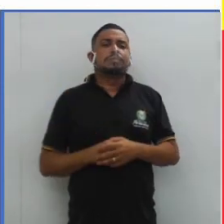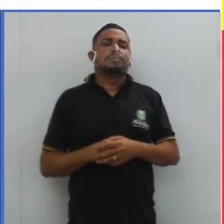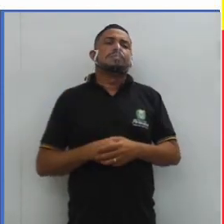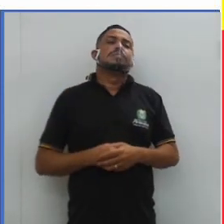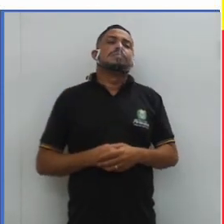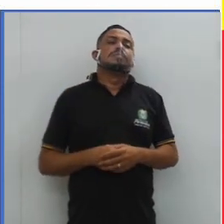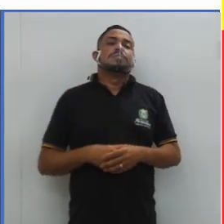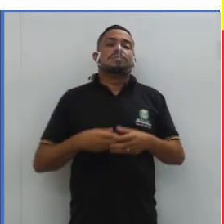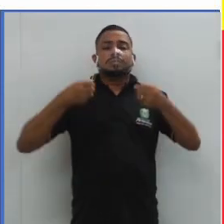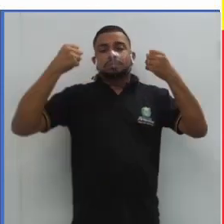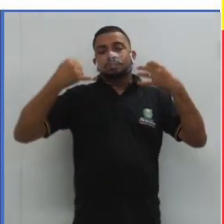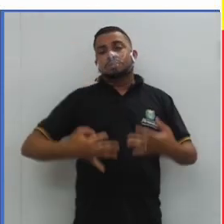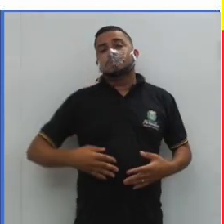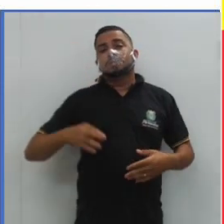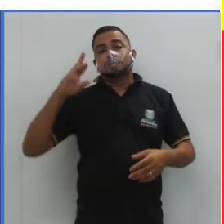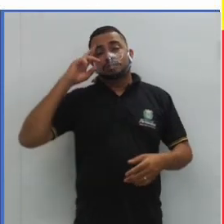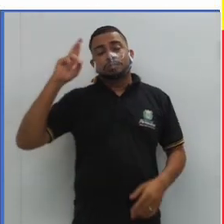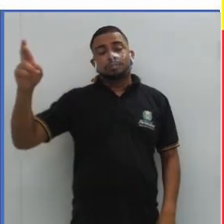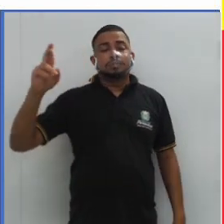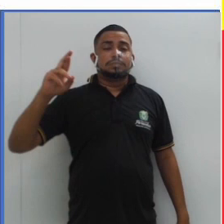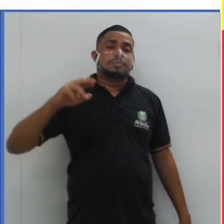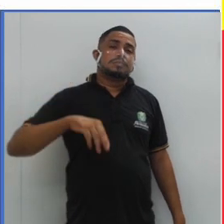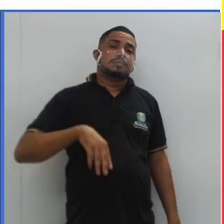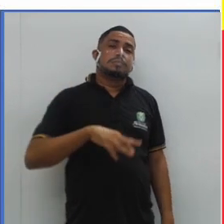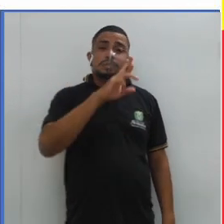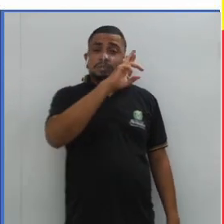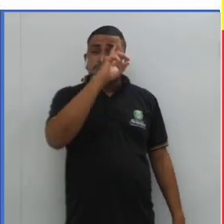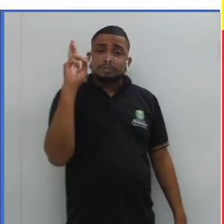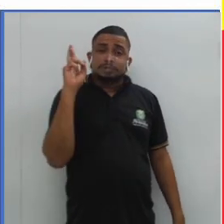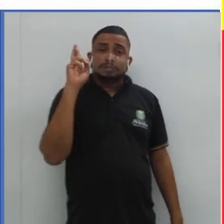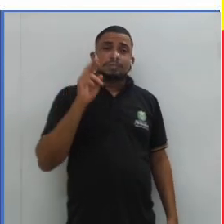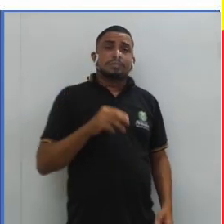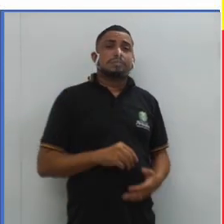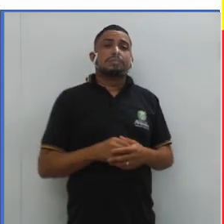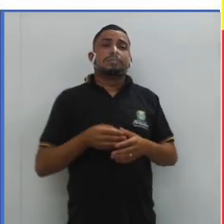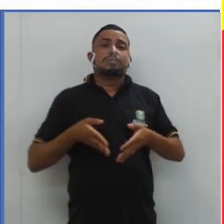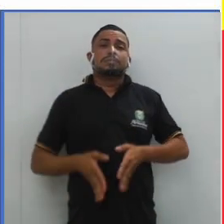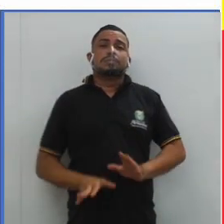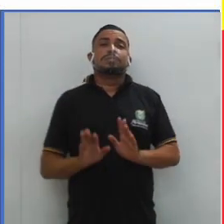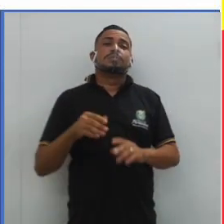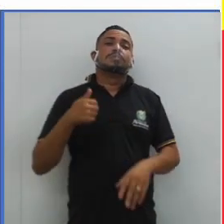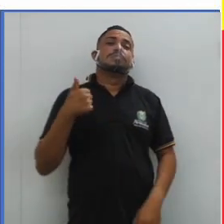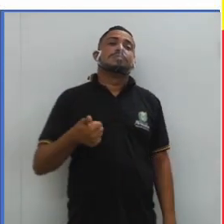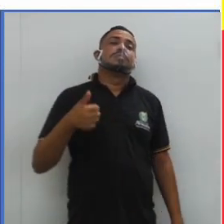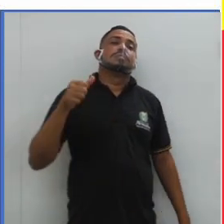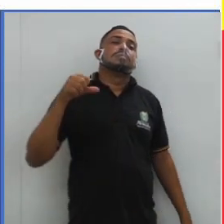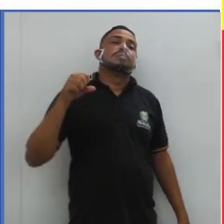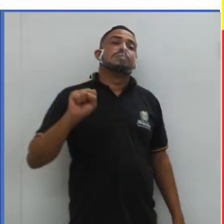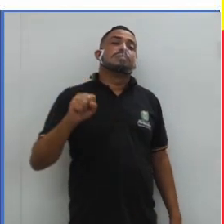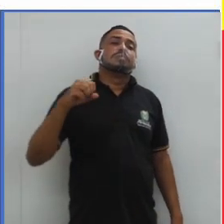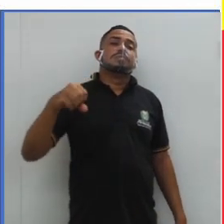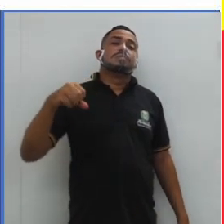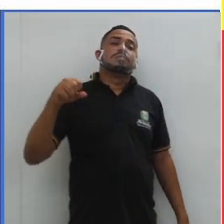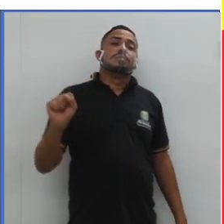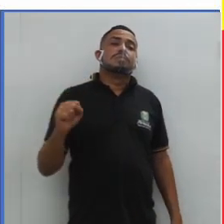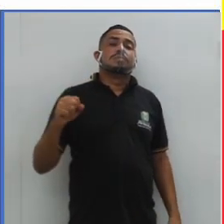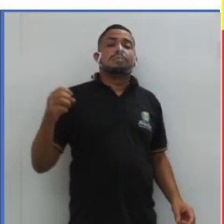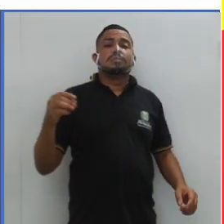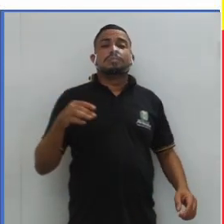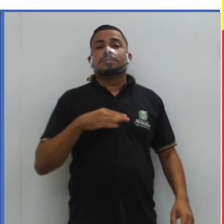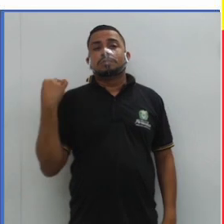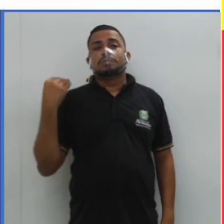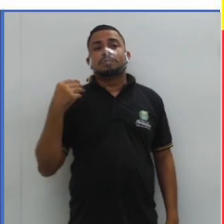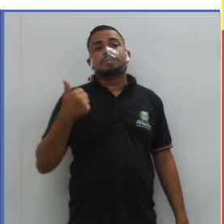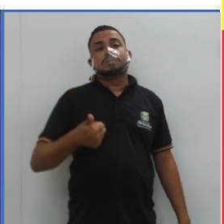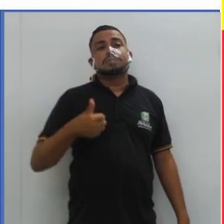narrativa cinematográfica foi o diretor russo Sergei Eisenstein, né, que ele nasceu em 1898 e